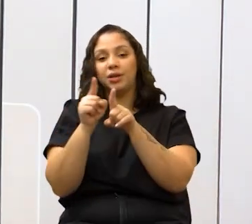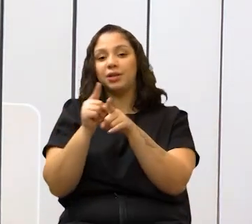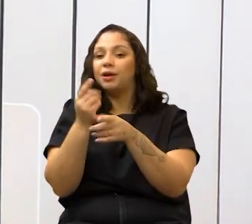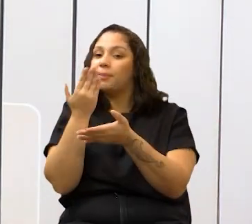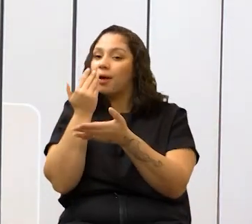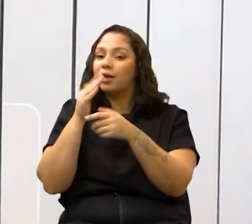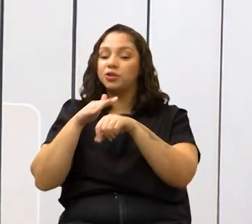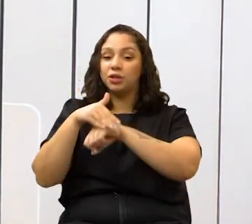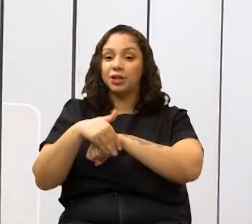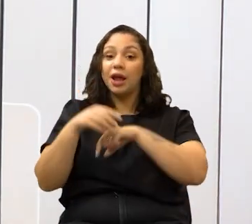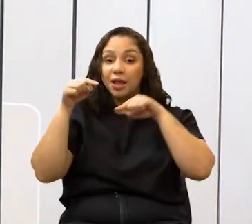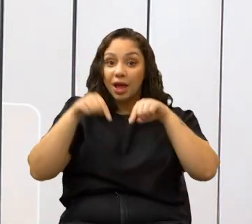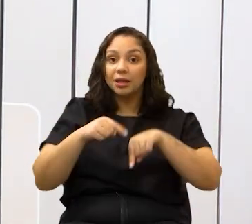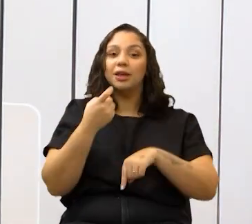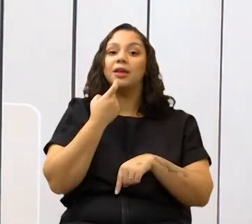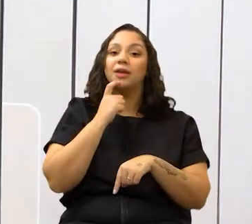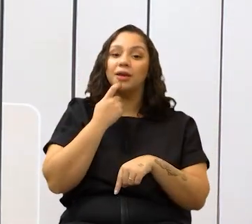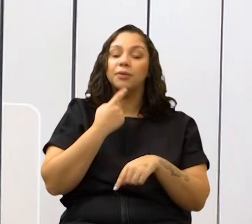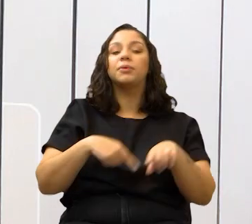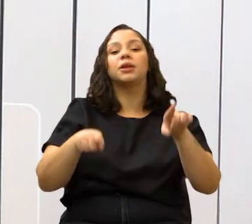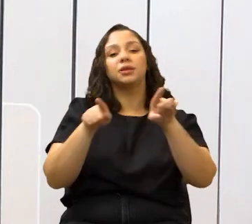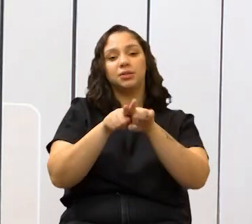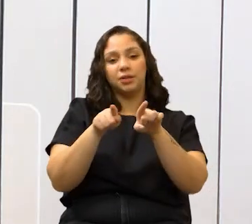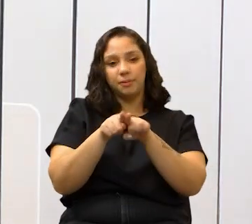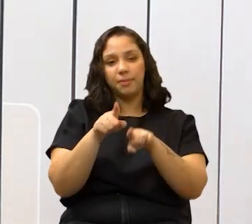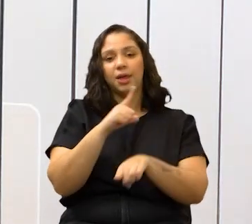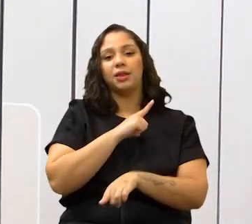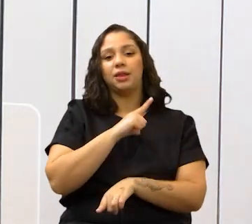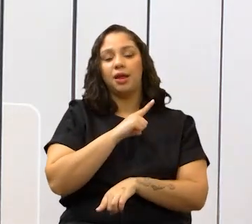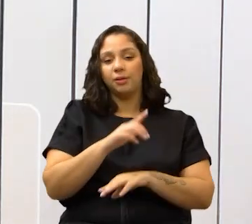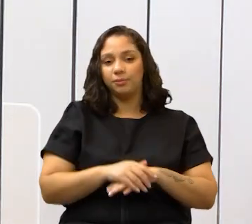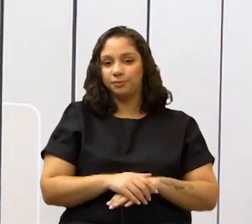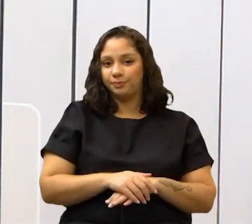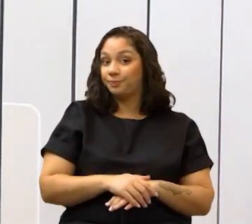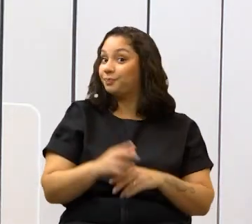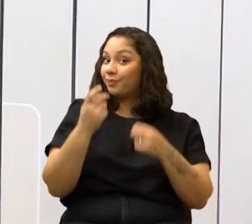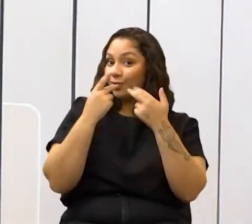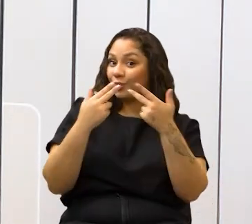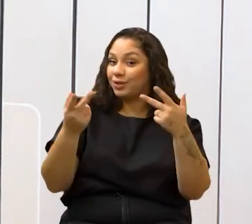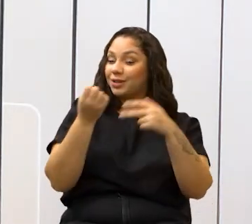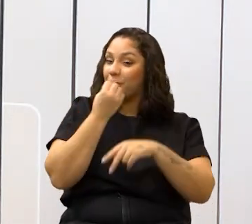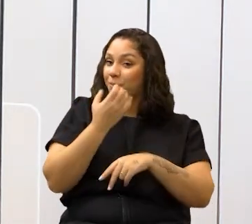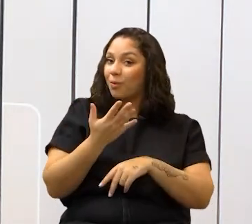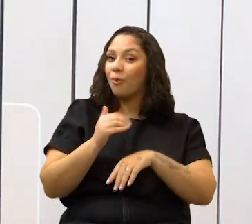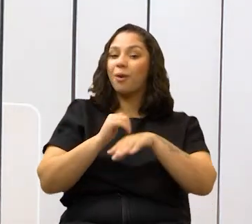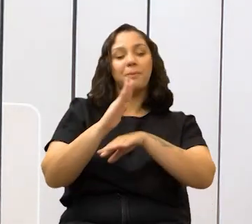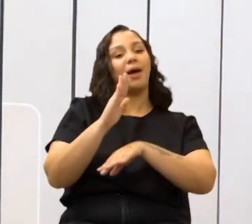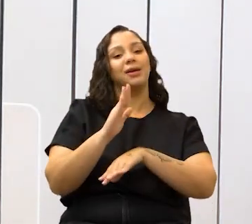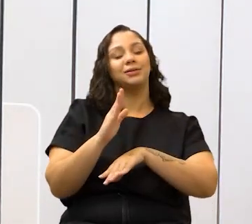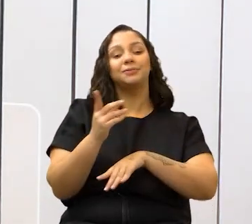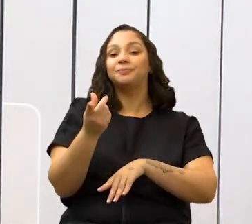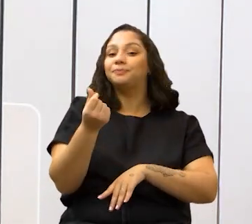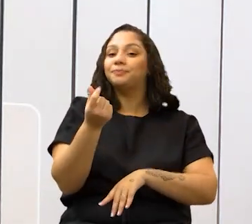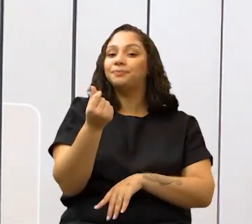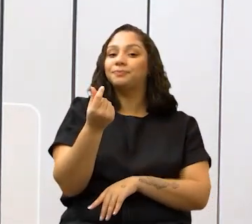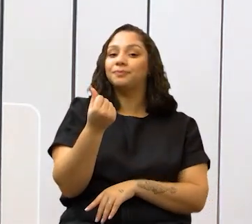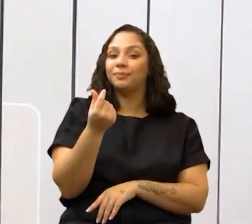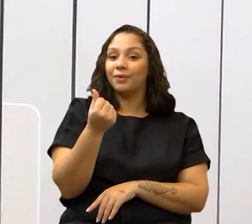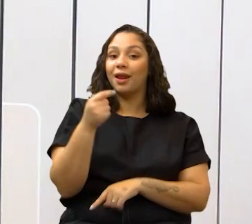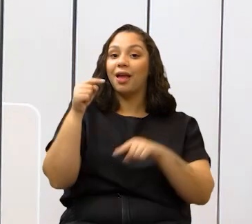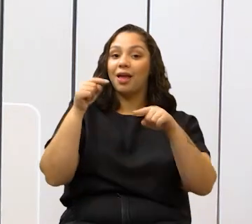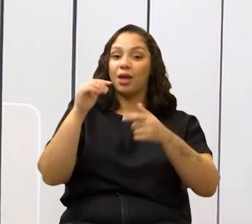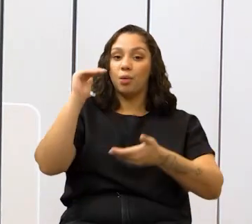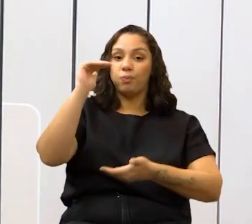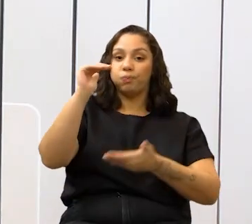Campinas está incluída nesta ação. Vamos de mais boas notícias? Olha só, o valor da cesta